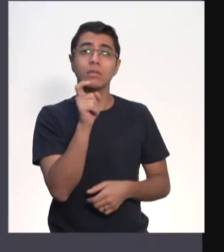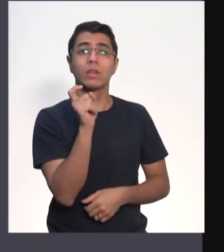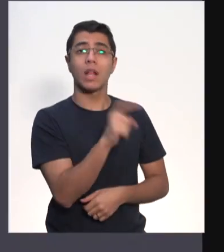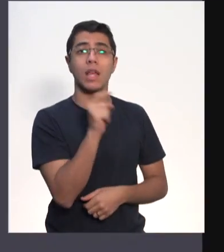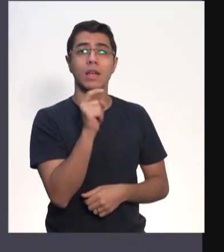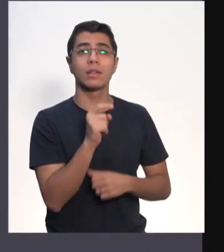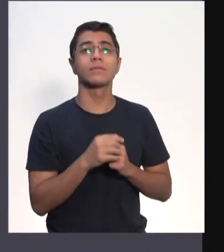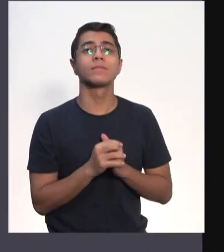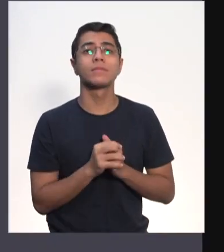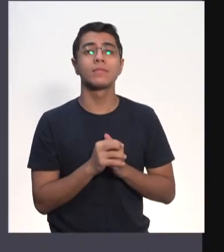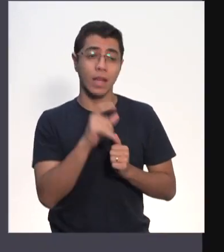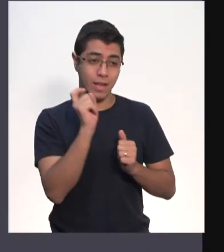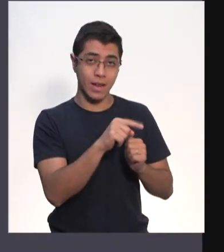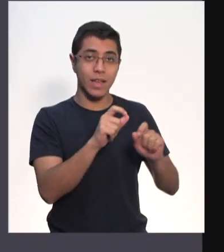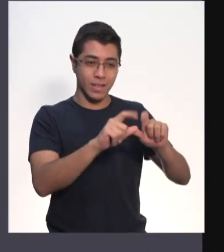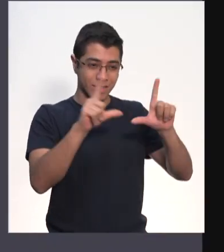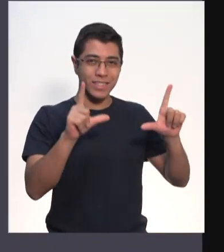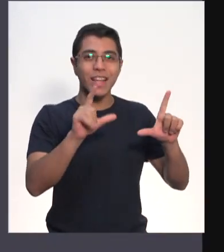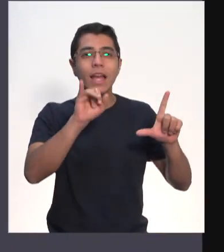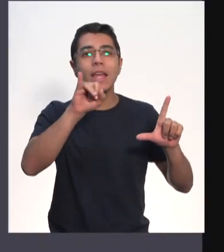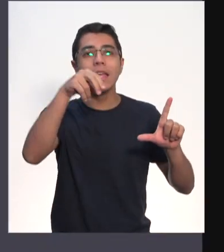clique em Ingressar,